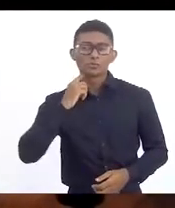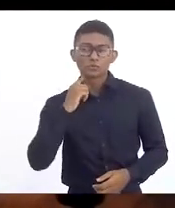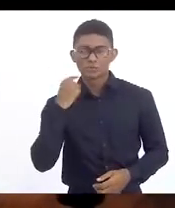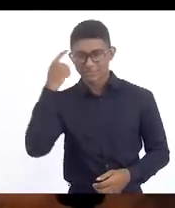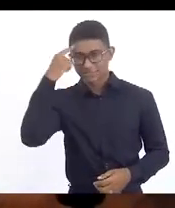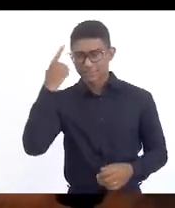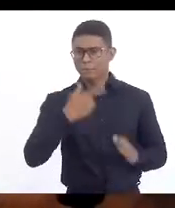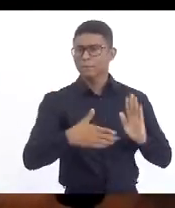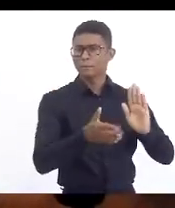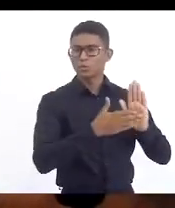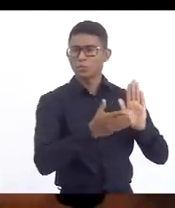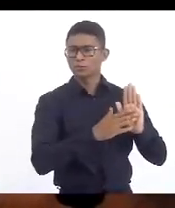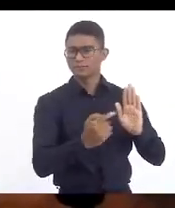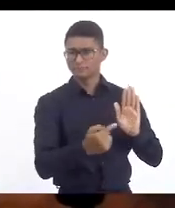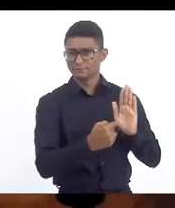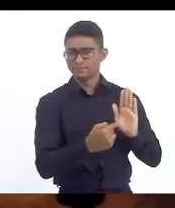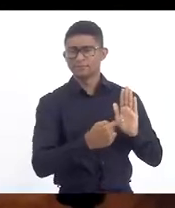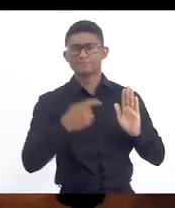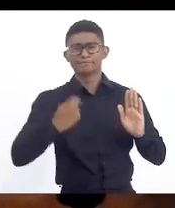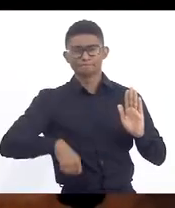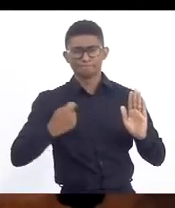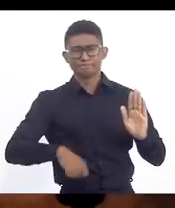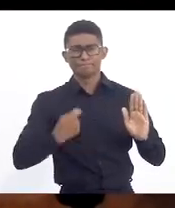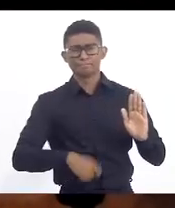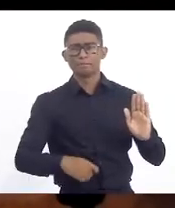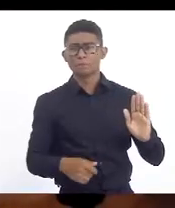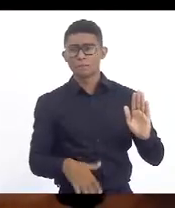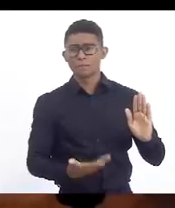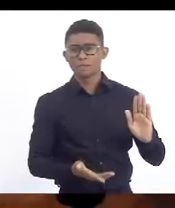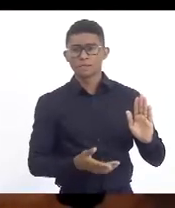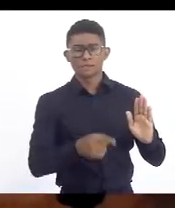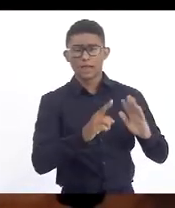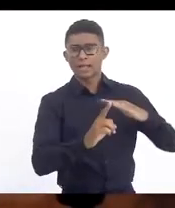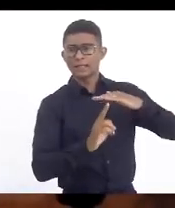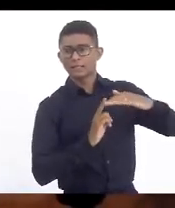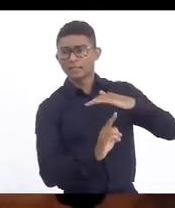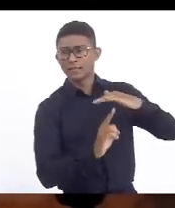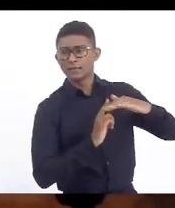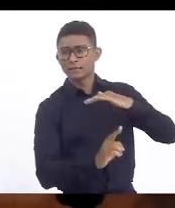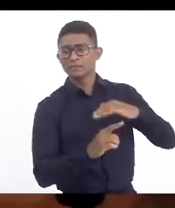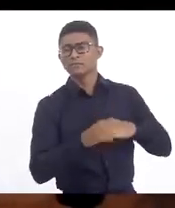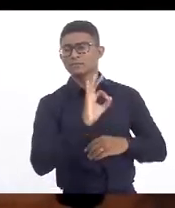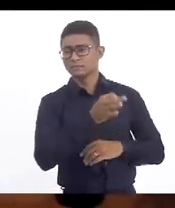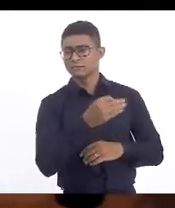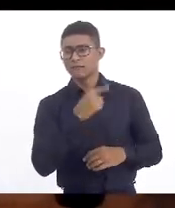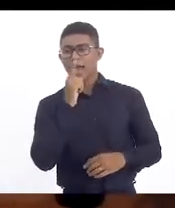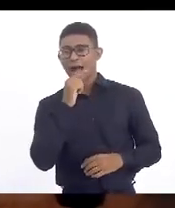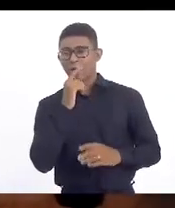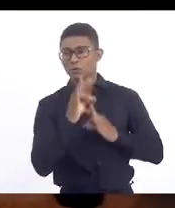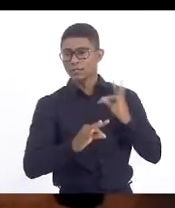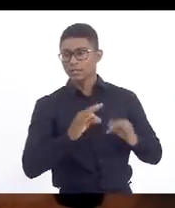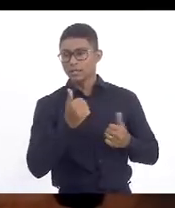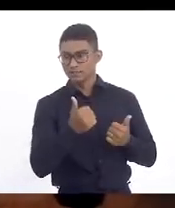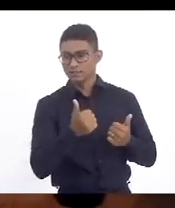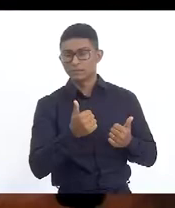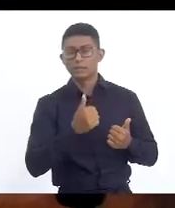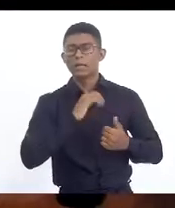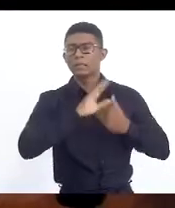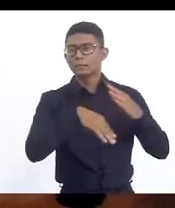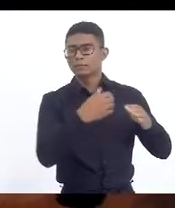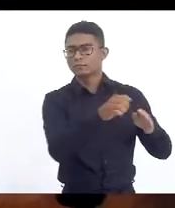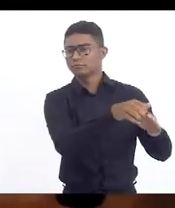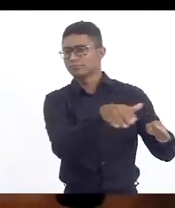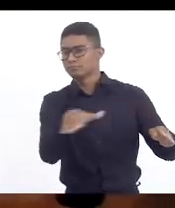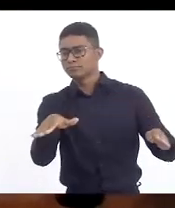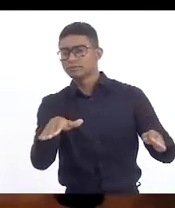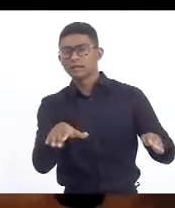da SEDAI para coletar aquilo que ela está fornecendo para o seu cliente? Porque entra água tratada, mas sai esgoto. E como é que coleta e